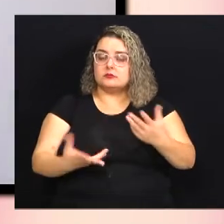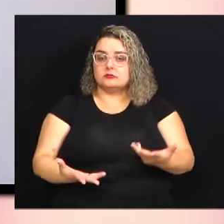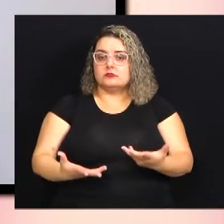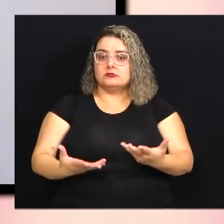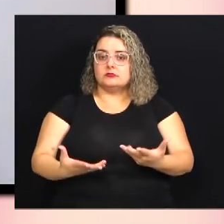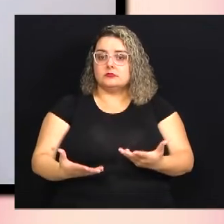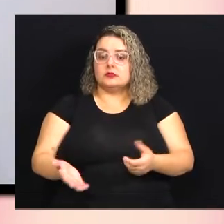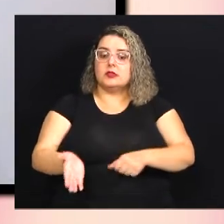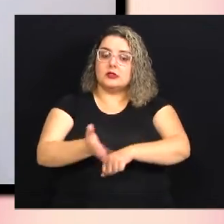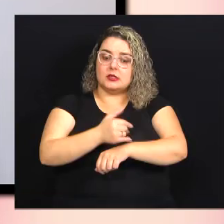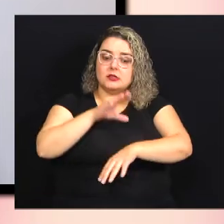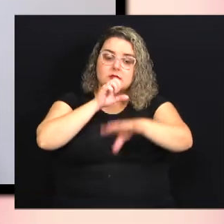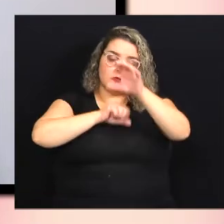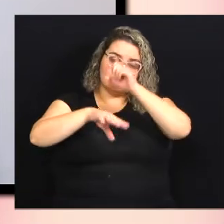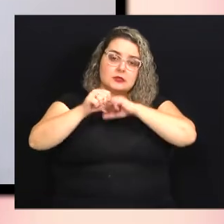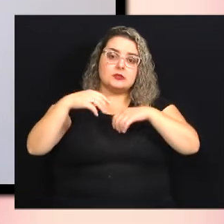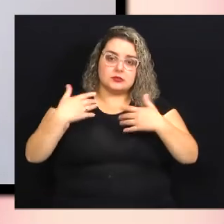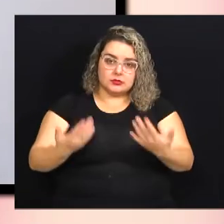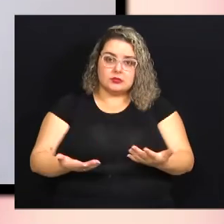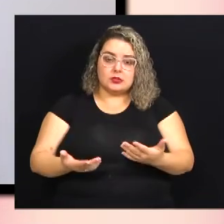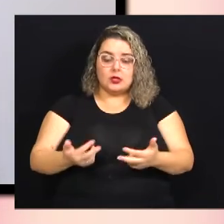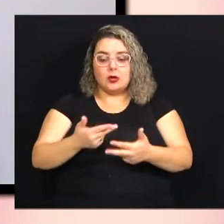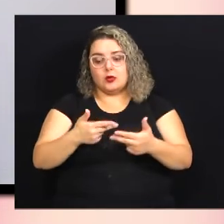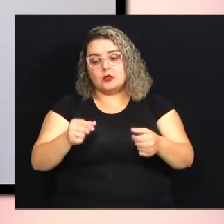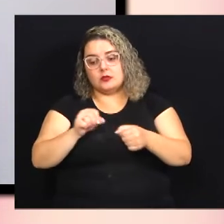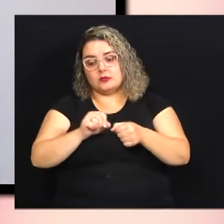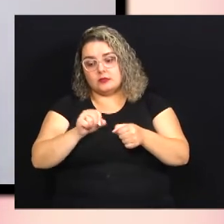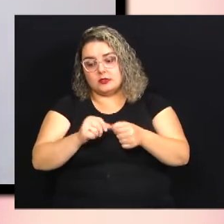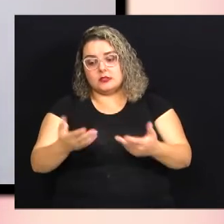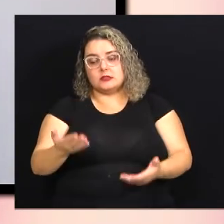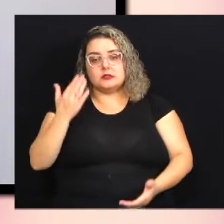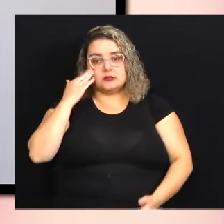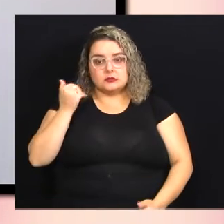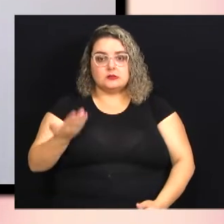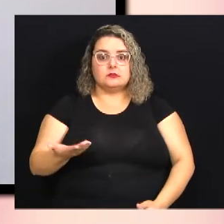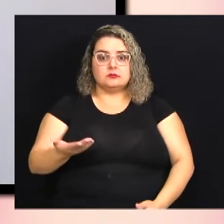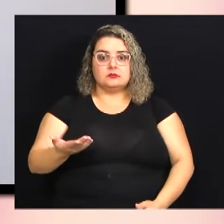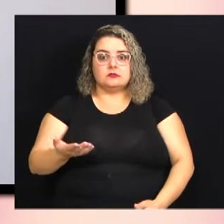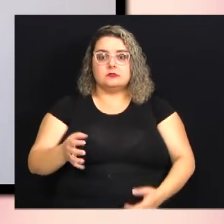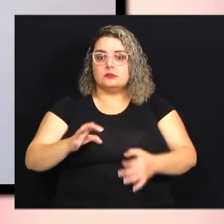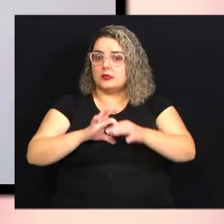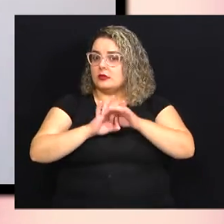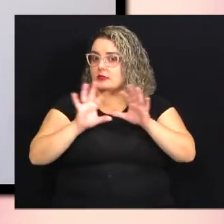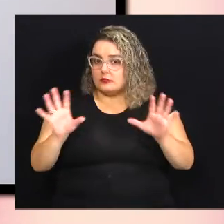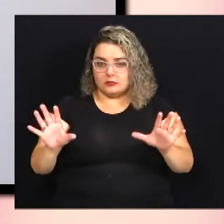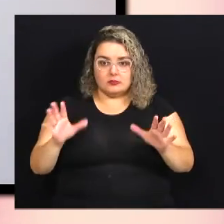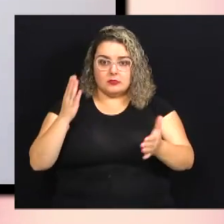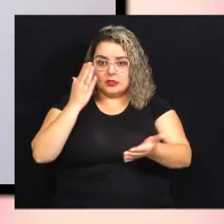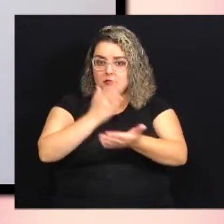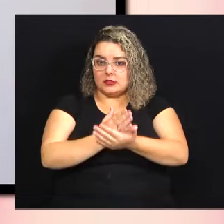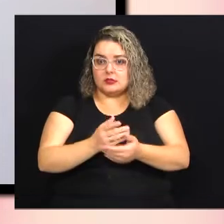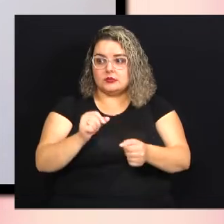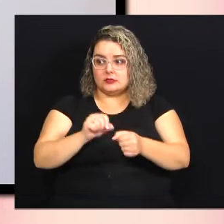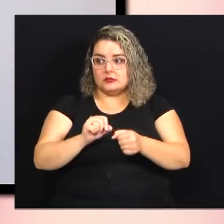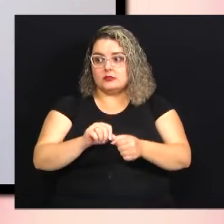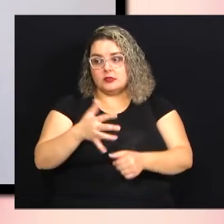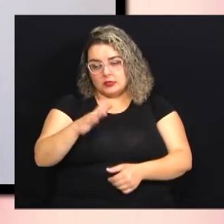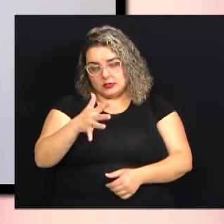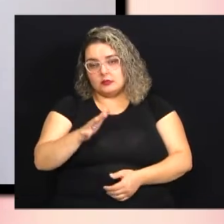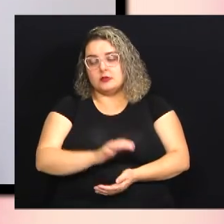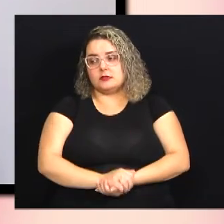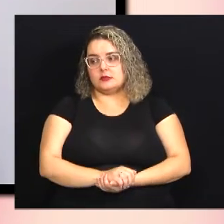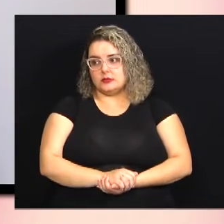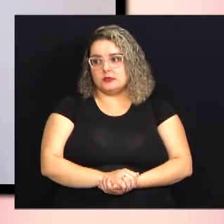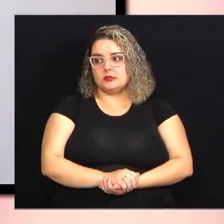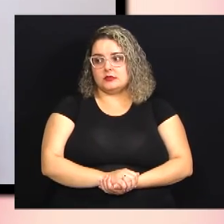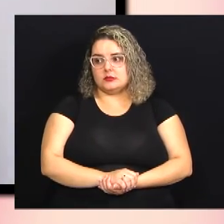previamente adquiridas, né? Então, coisas que eu sabia fazer, eu vou deixando de saber fazer. Seria mais ou menos